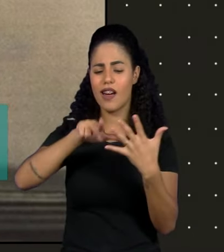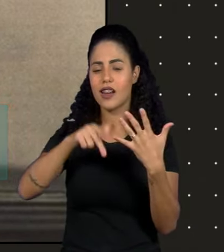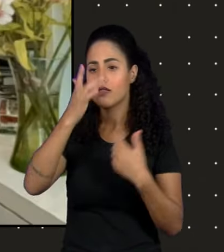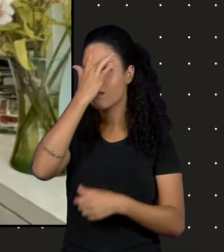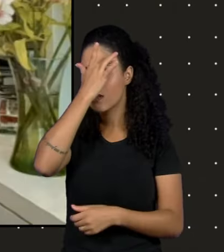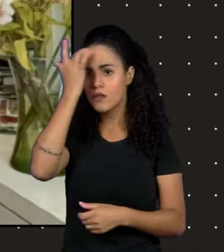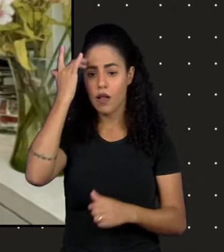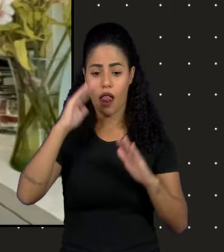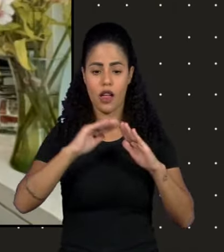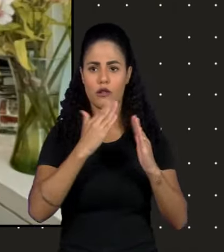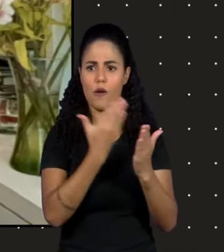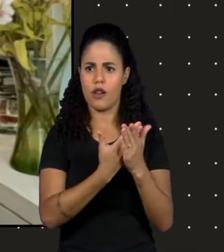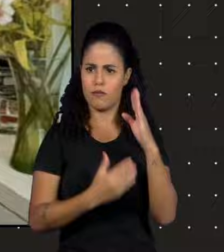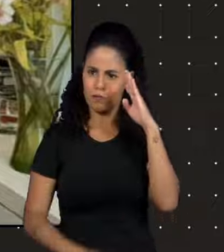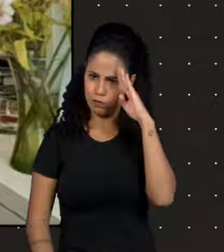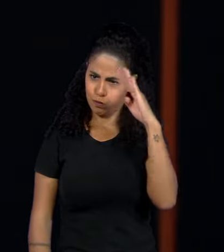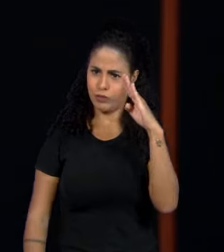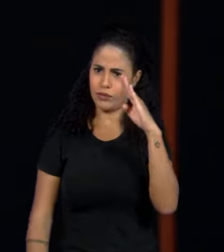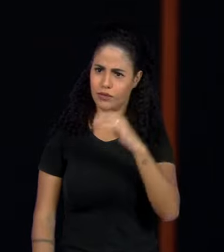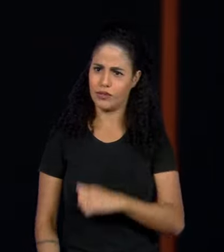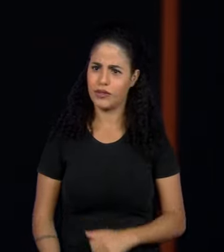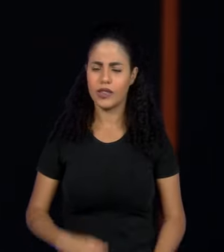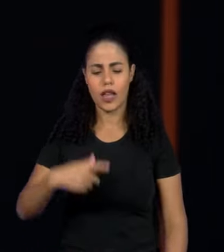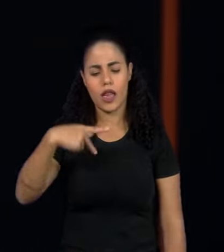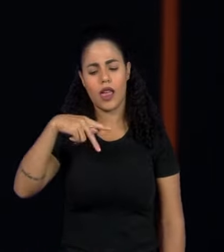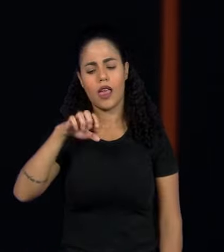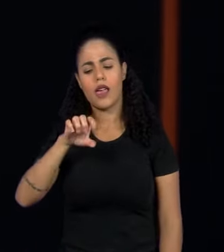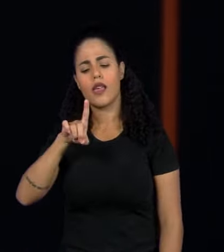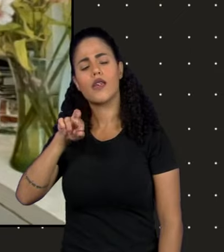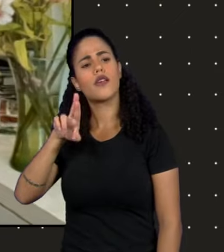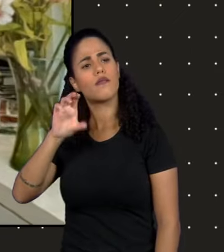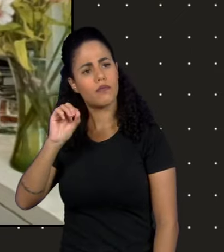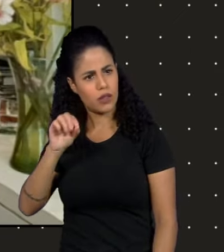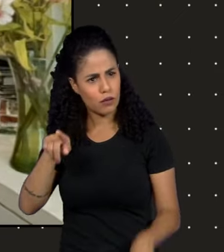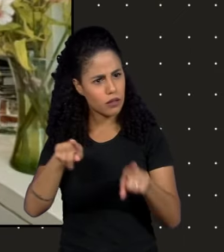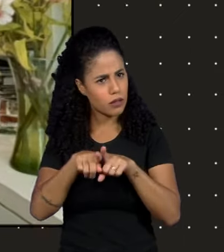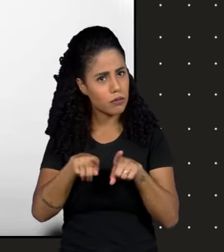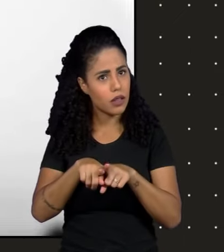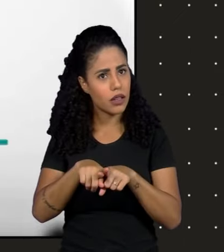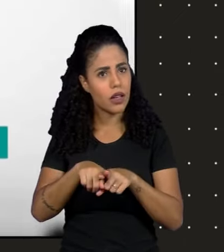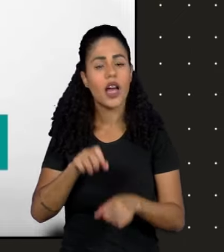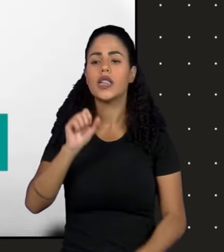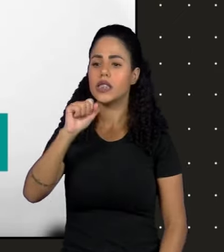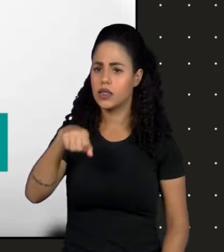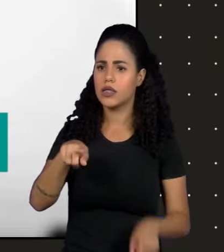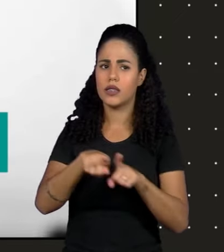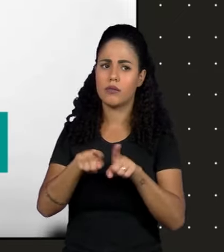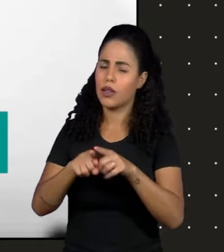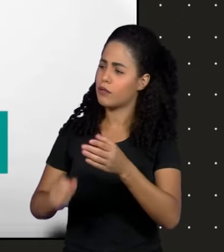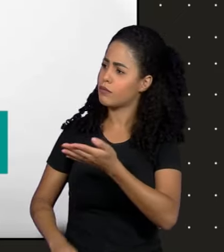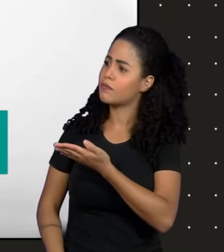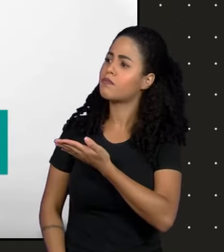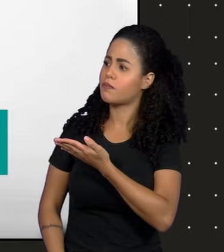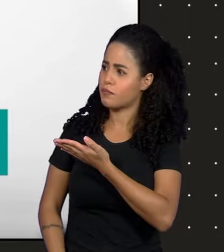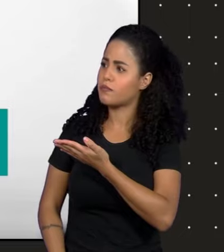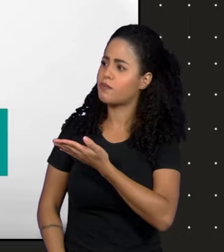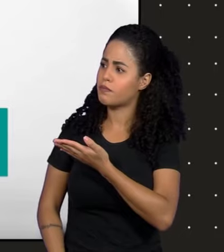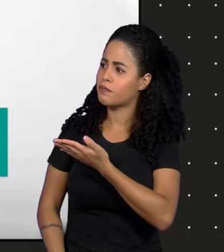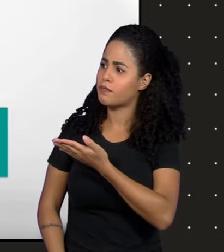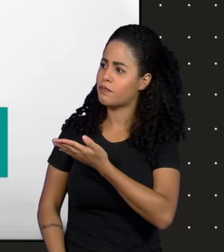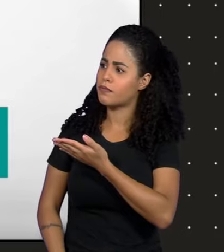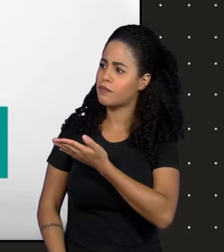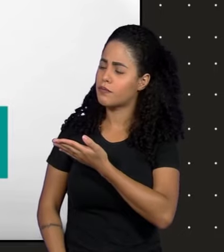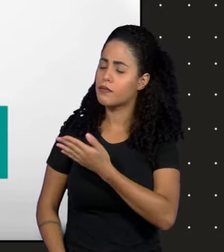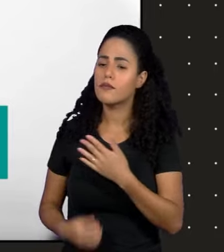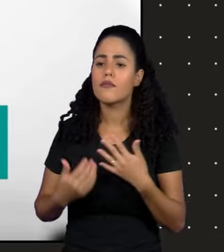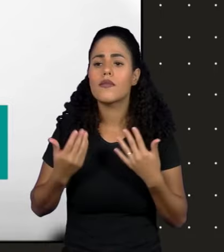colégio militar. O Pedro Malan também não foi, seu colega lá? Malan foi do colégio militar também.